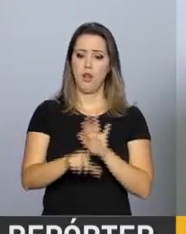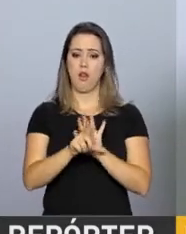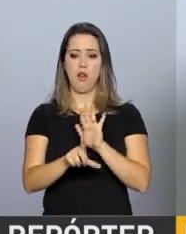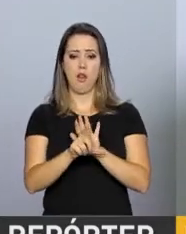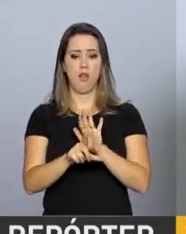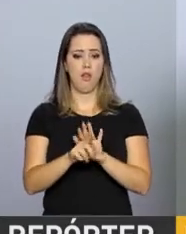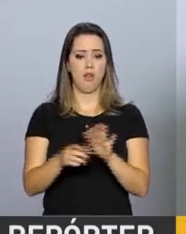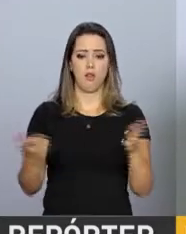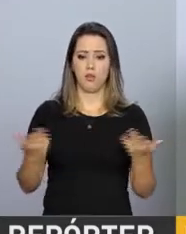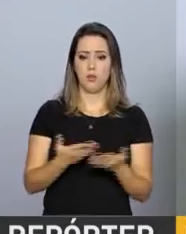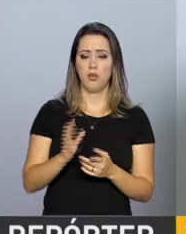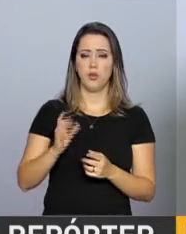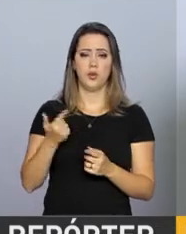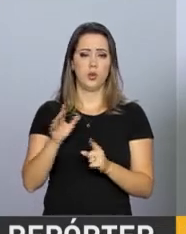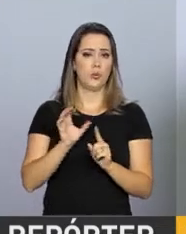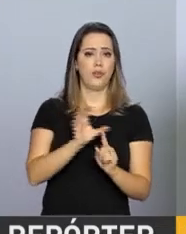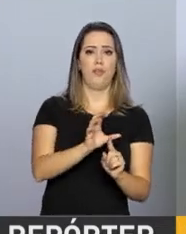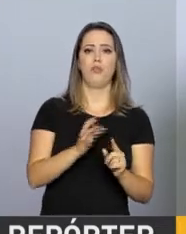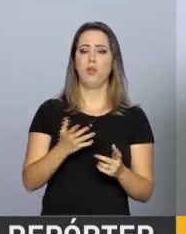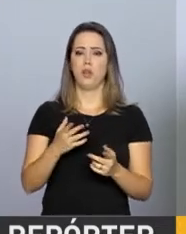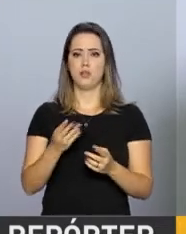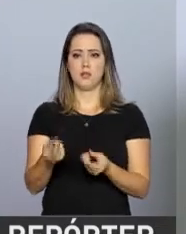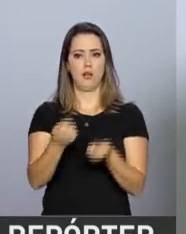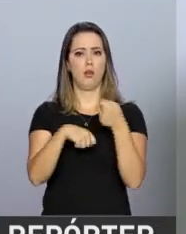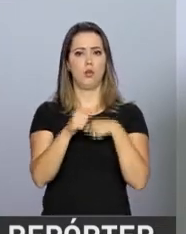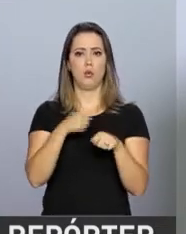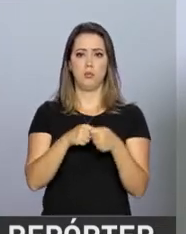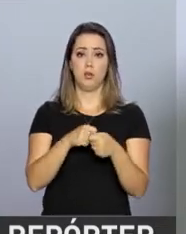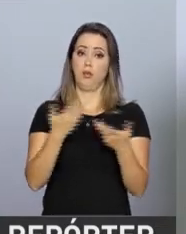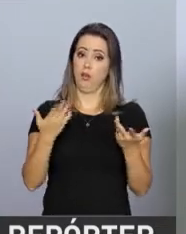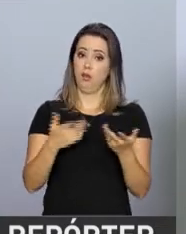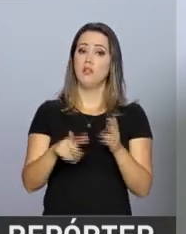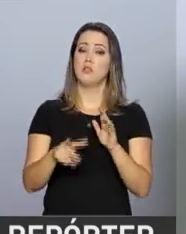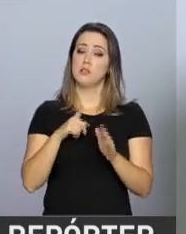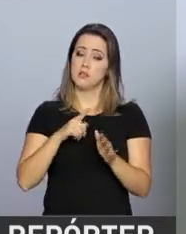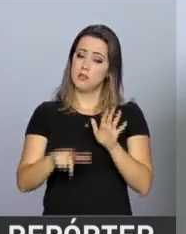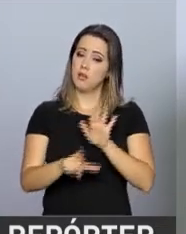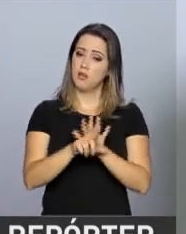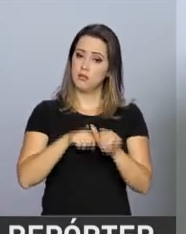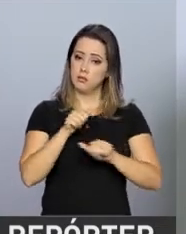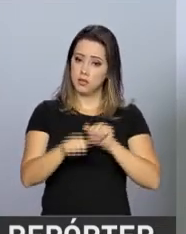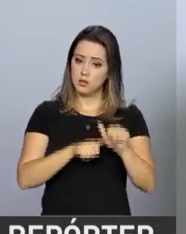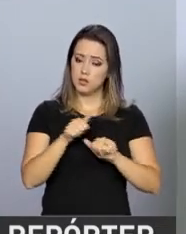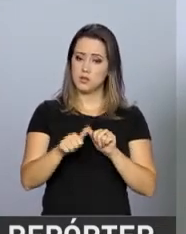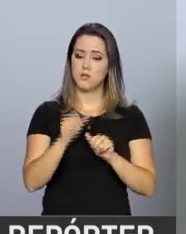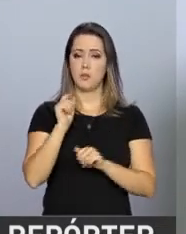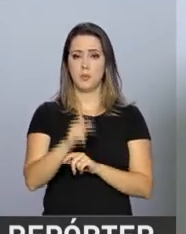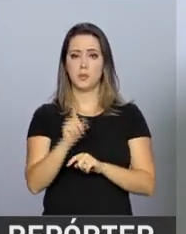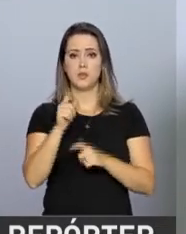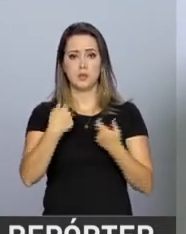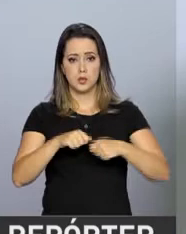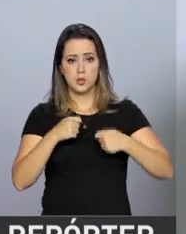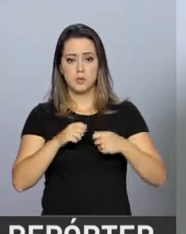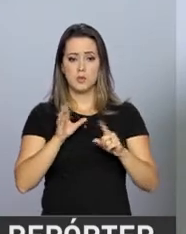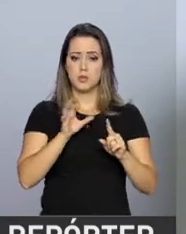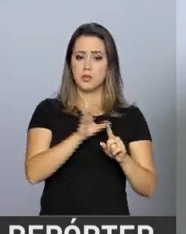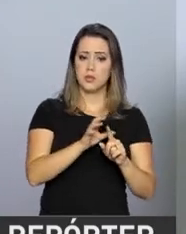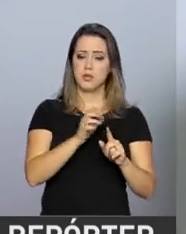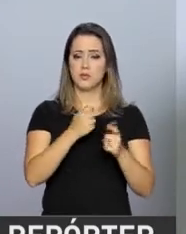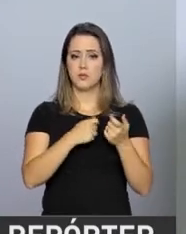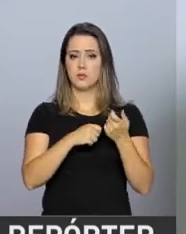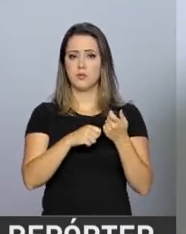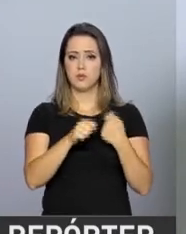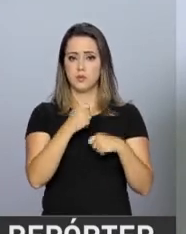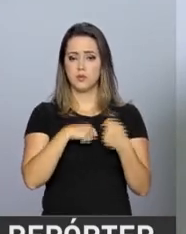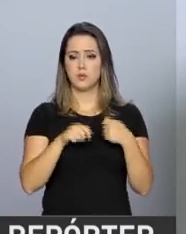desfigurada, que não tem impacto, não vai sair. Vai sair uma reforma que respeita os princípios básicos de, né, igualar